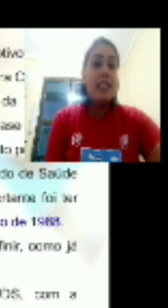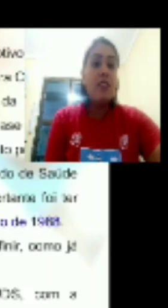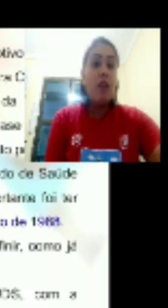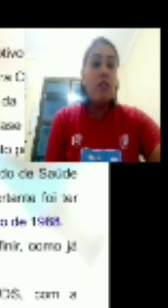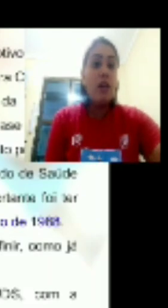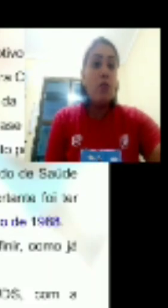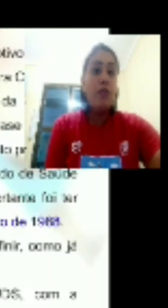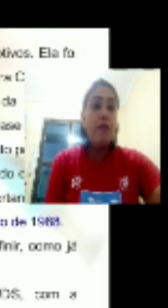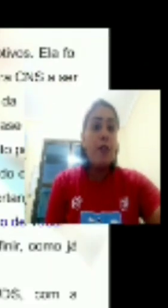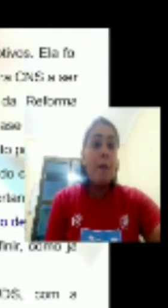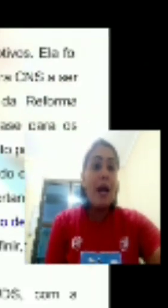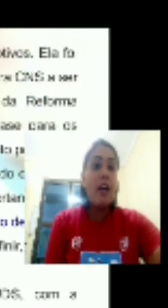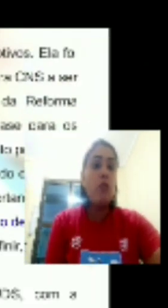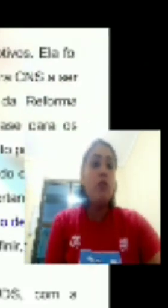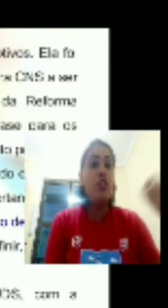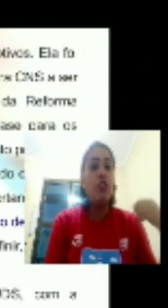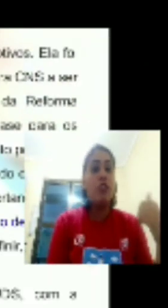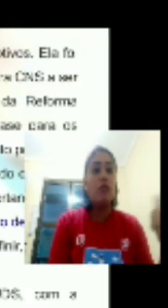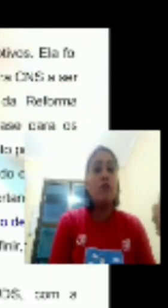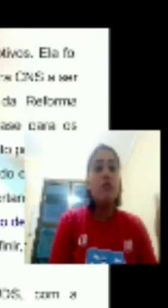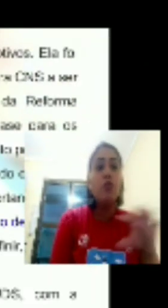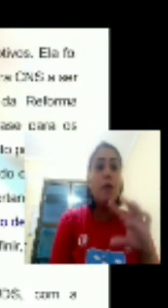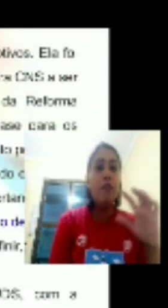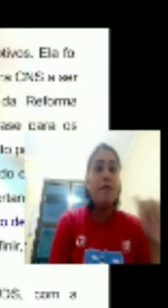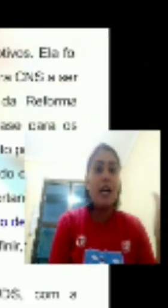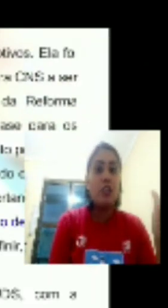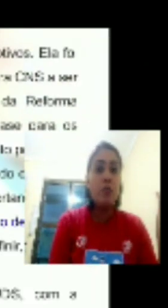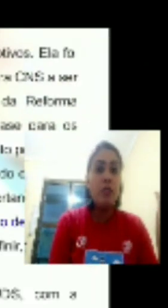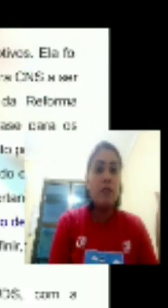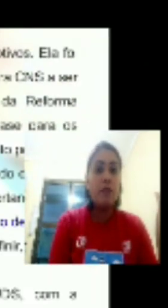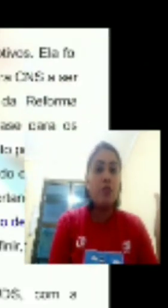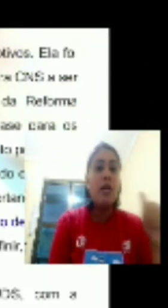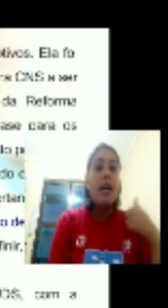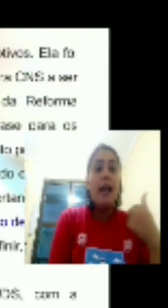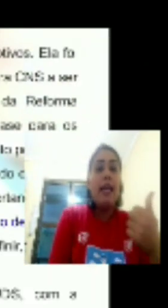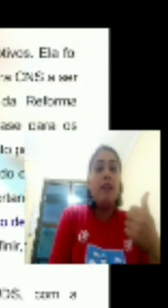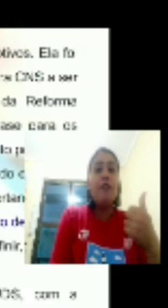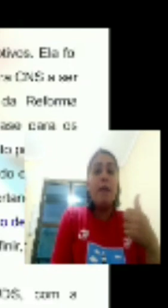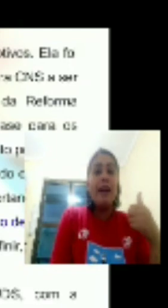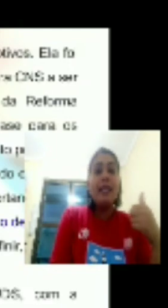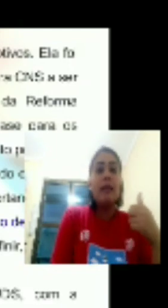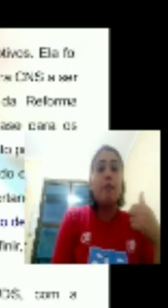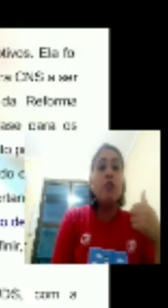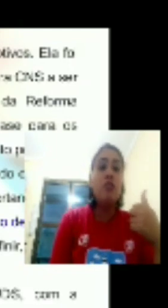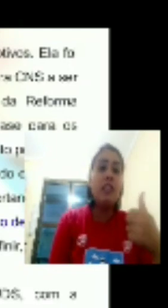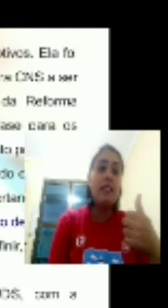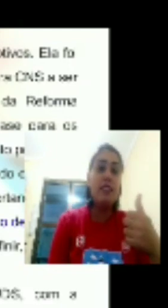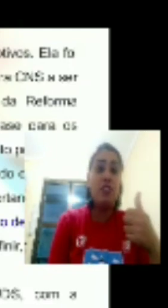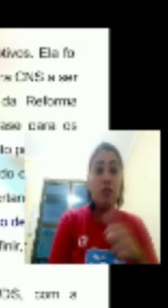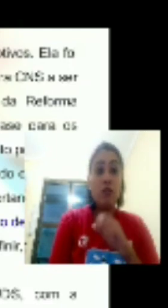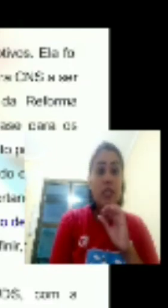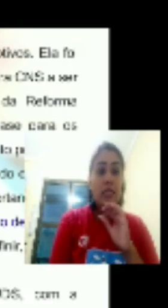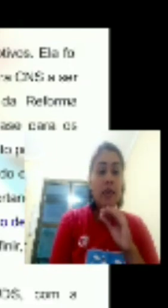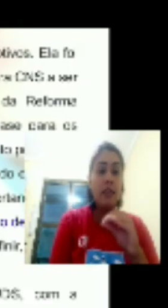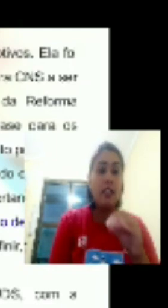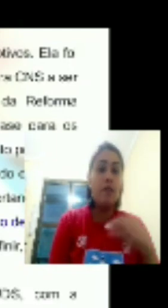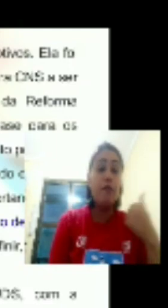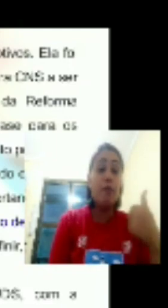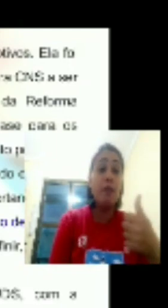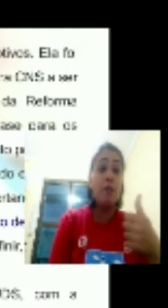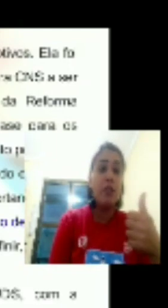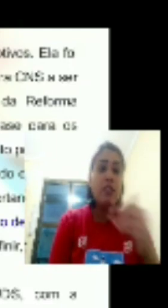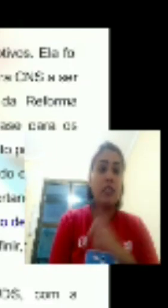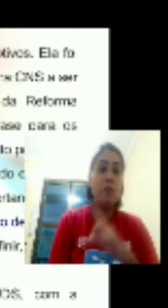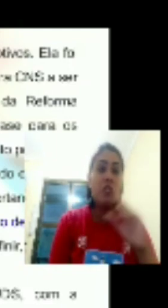Conferência Nacional de Saúde foi um marco histórico no SUS por vários motivos. Ela foi aberta por José Sarney,